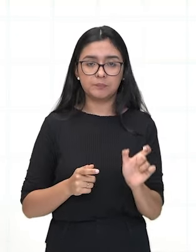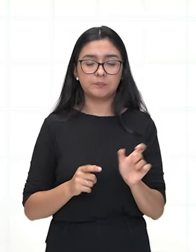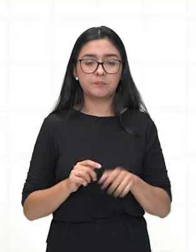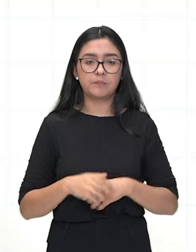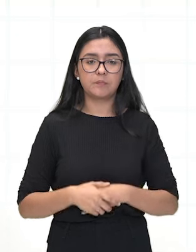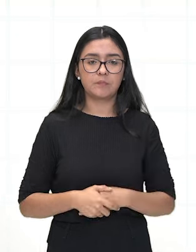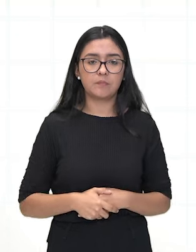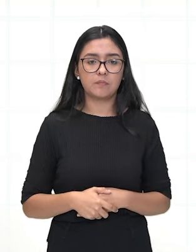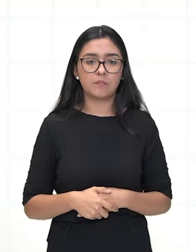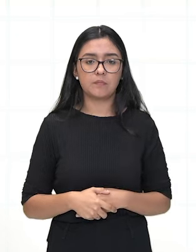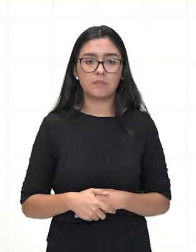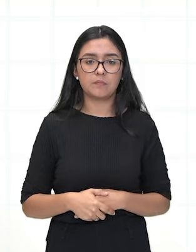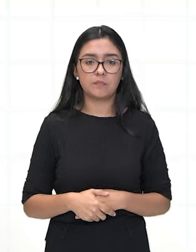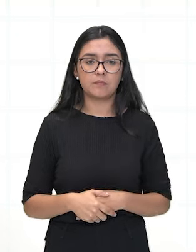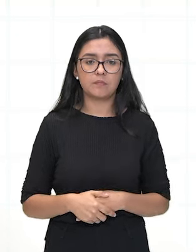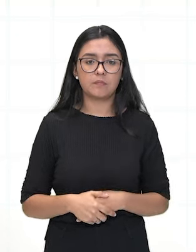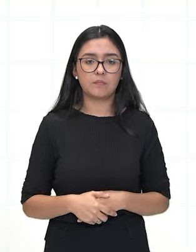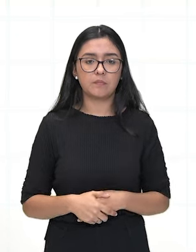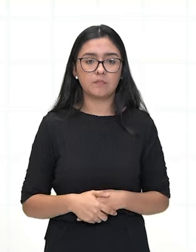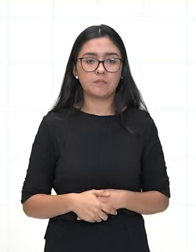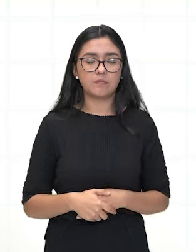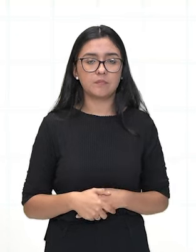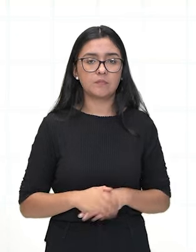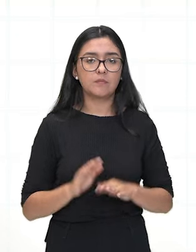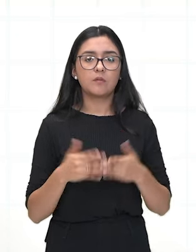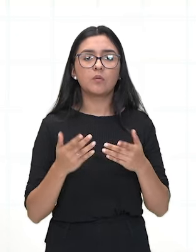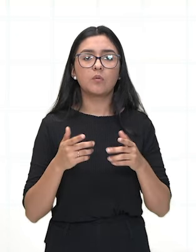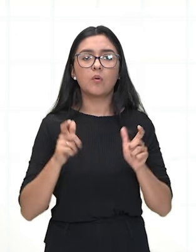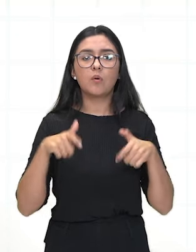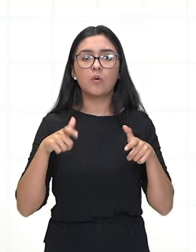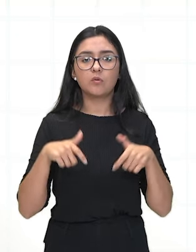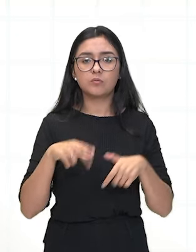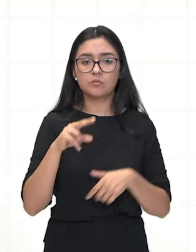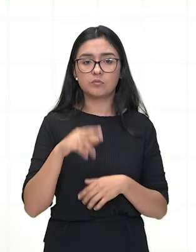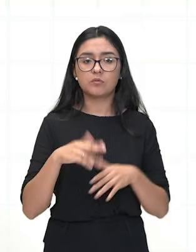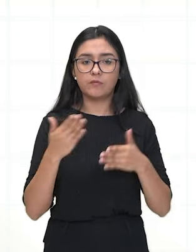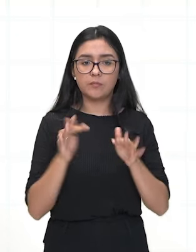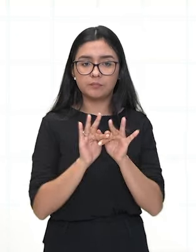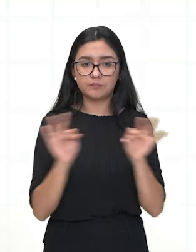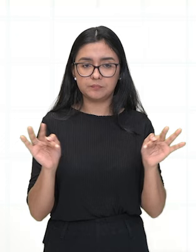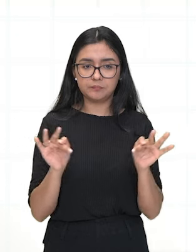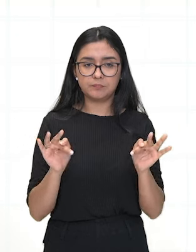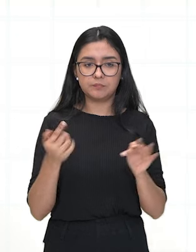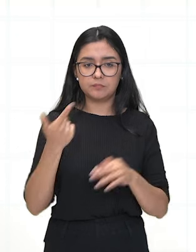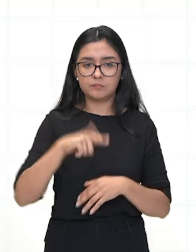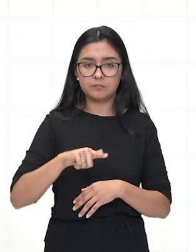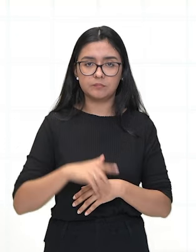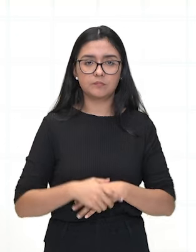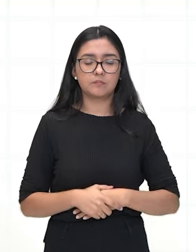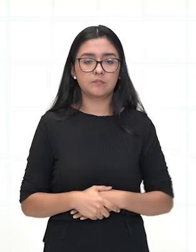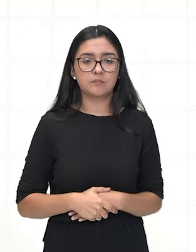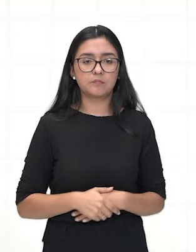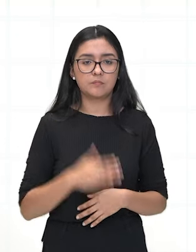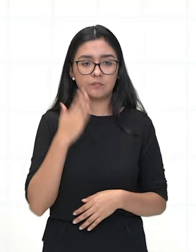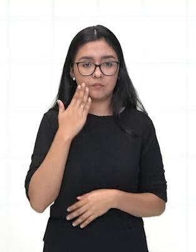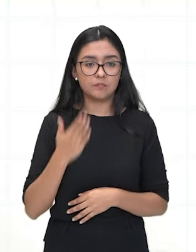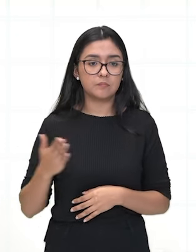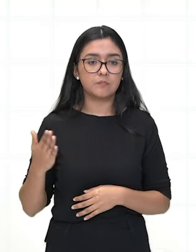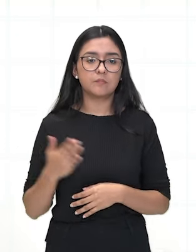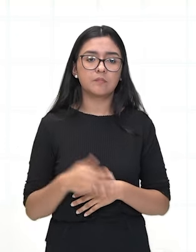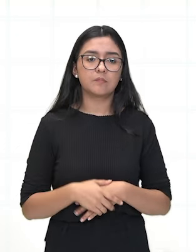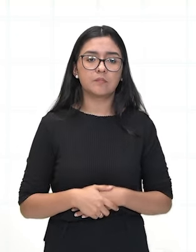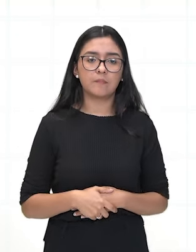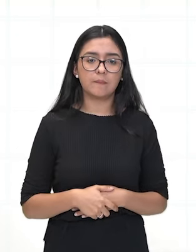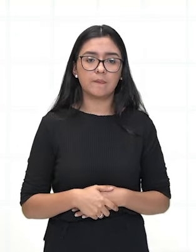onde bem aqui ó Ok vamos reescrever Então a nossa frase verbo tubi bonito